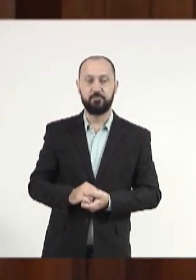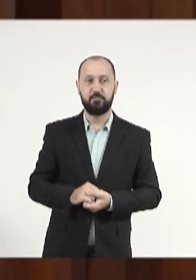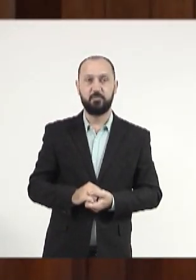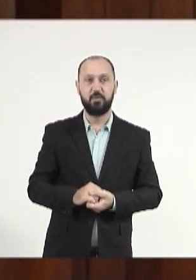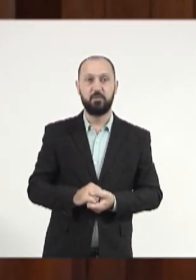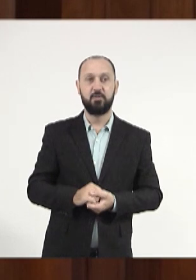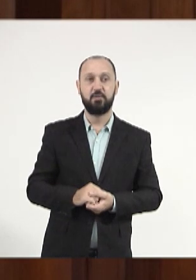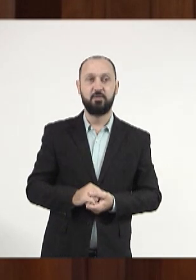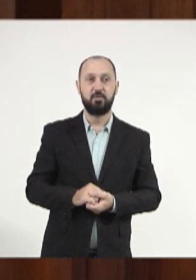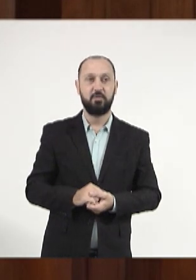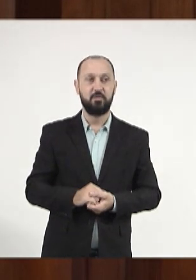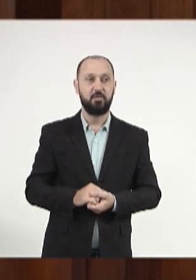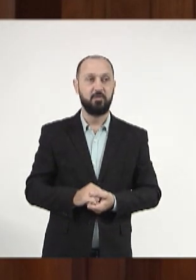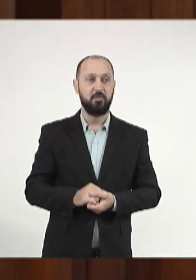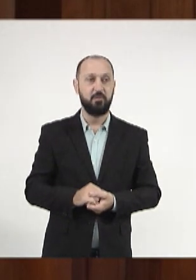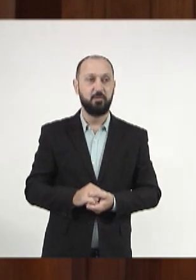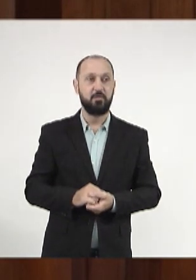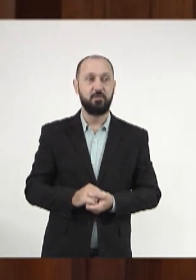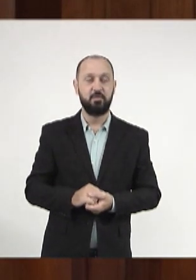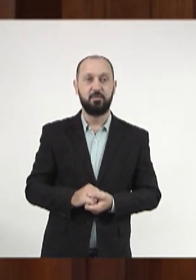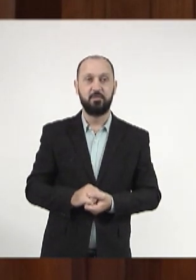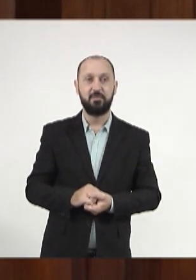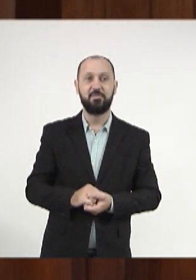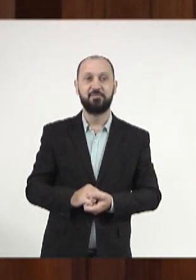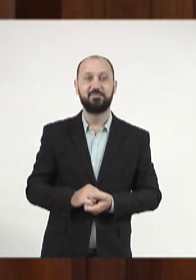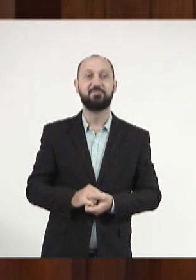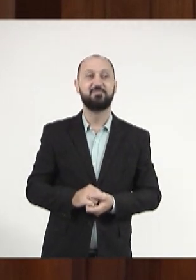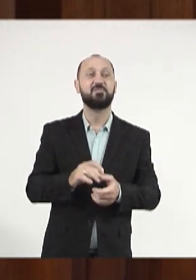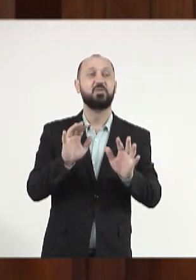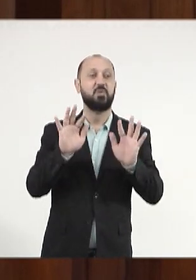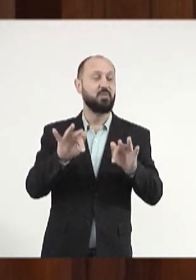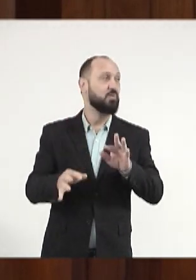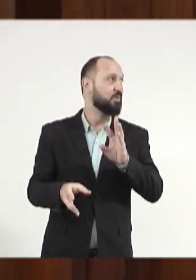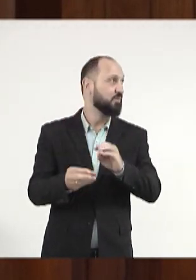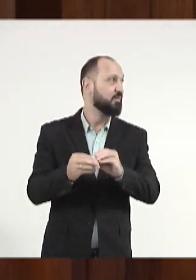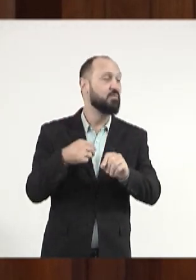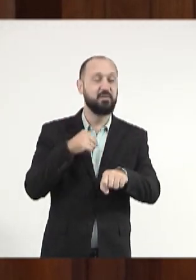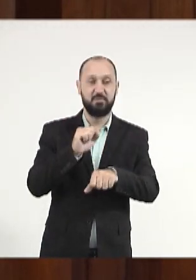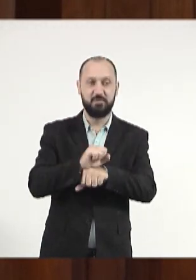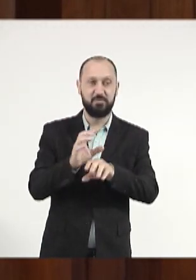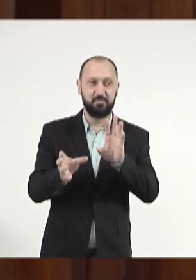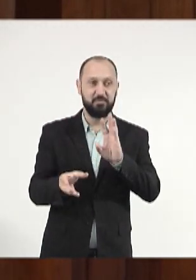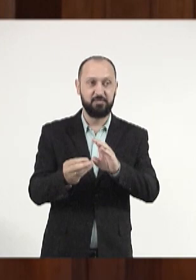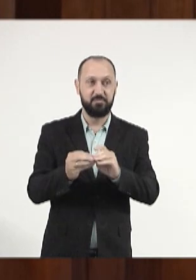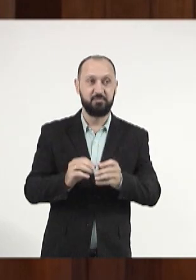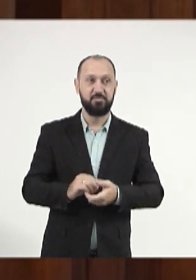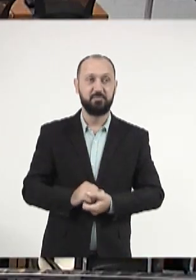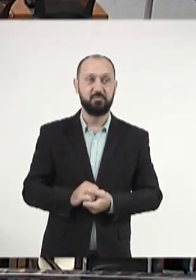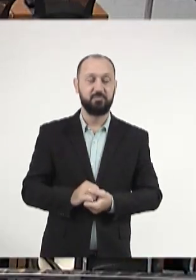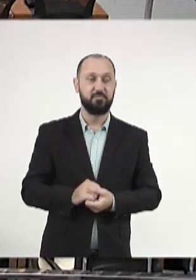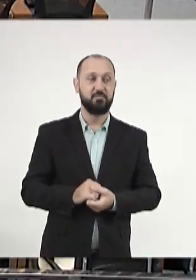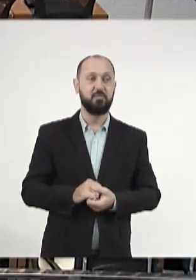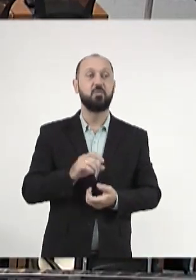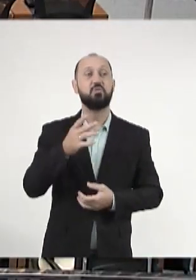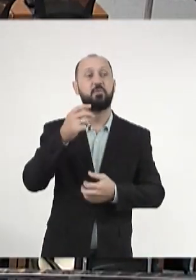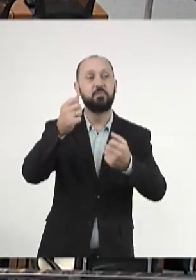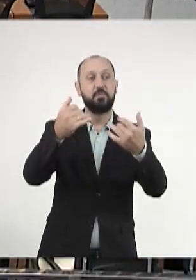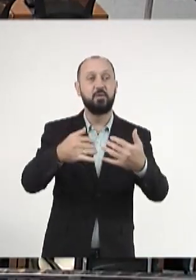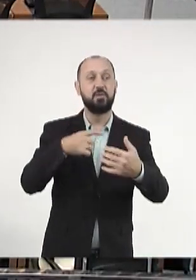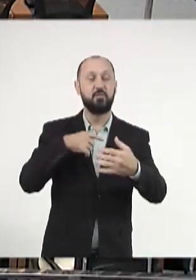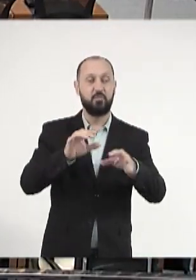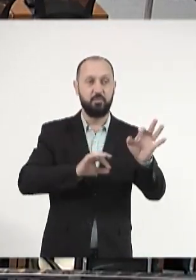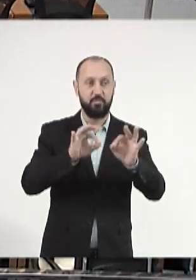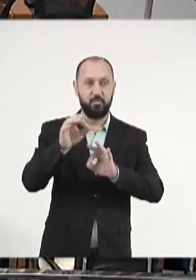Só me resta dizer... Acabou. Está concluído, deputado. Vou aguardar a vossa conclusão. Só para dizer, senhor presidente, que eu